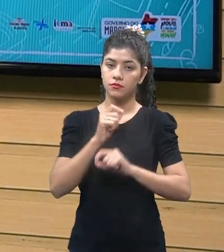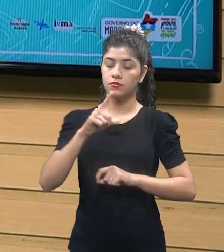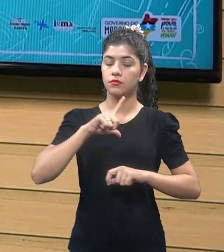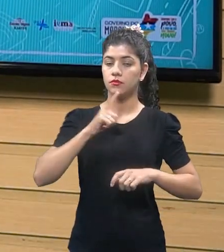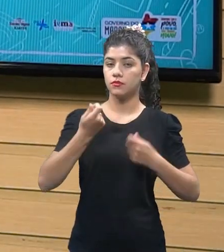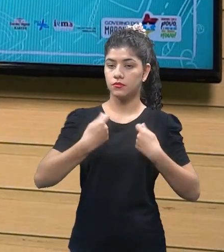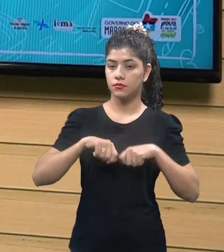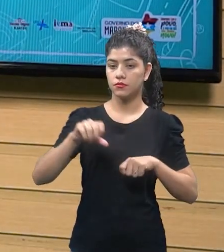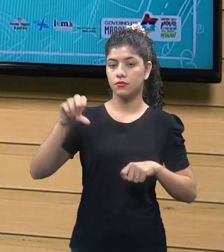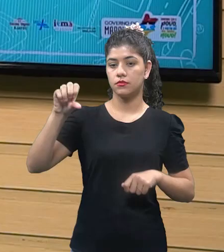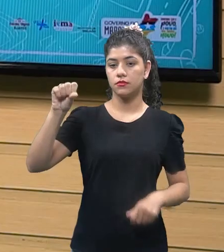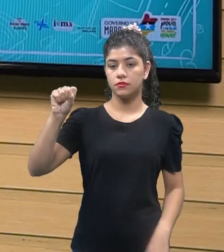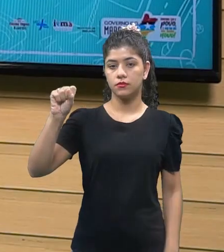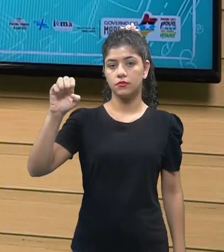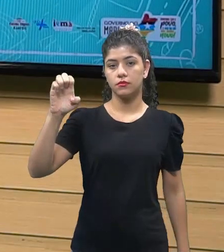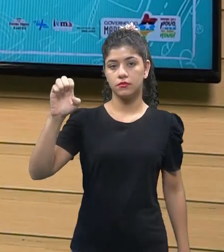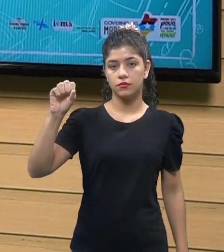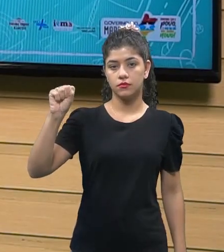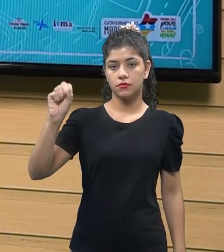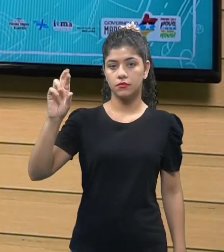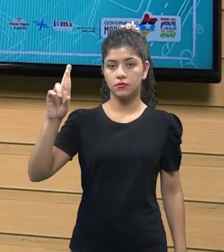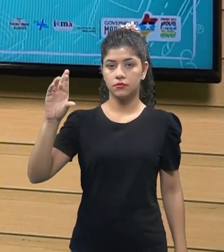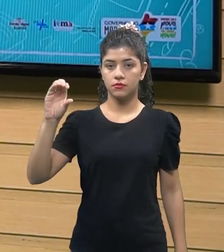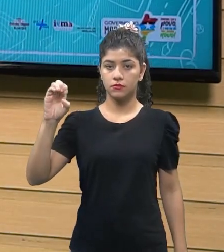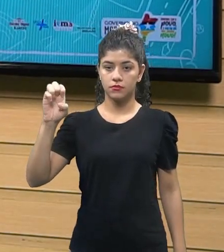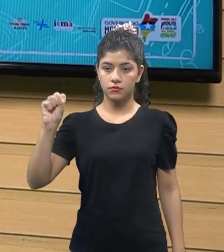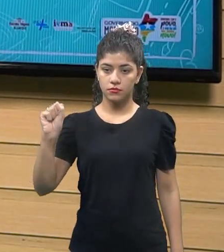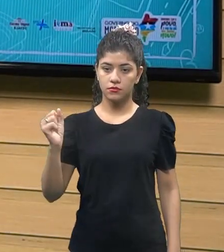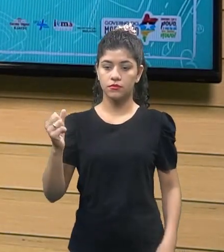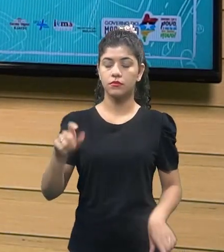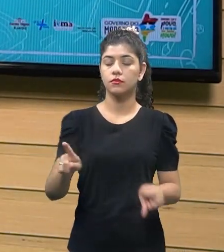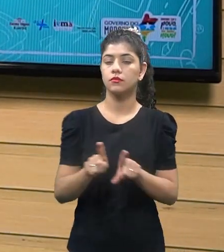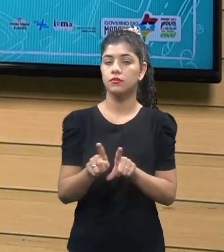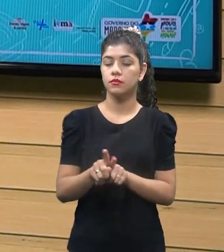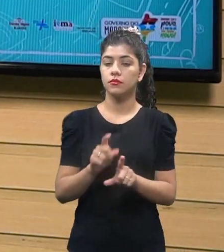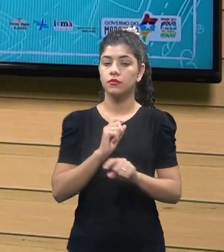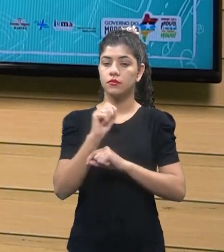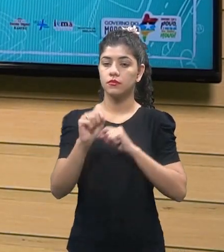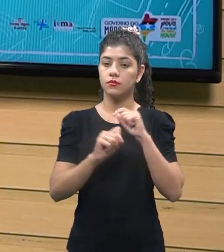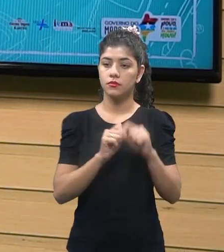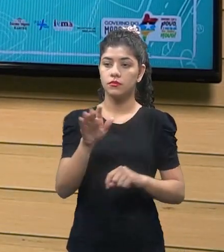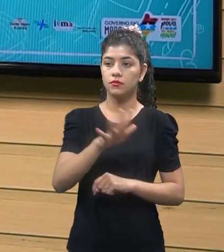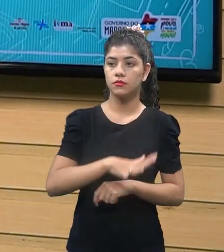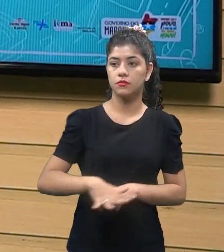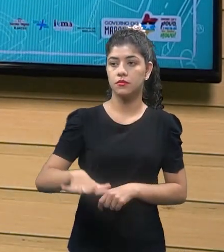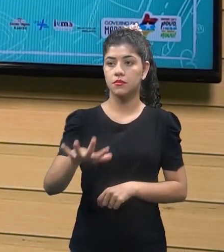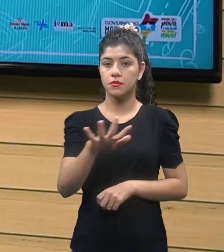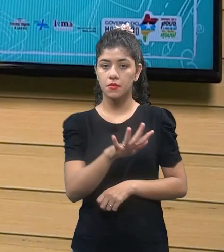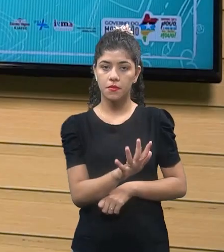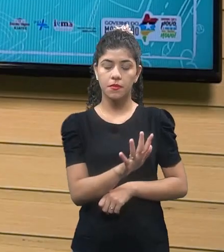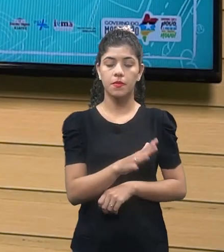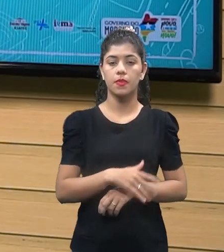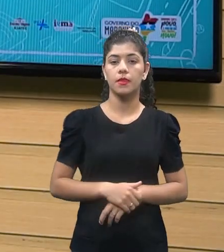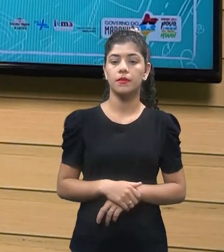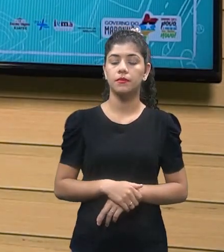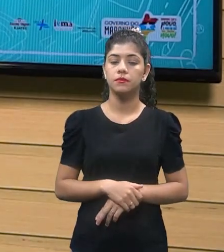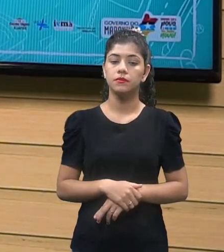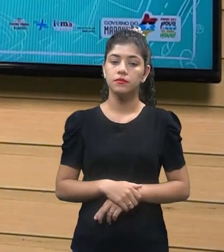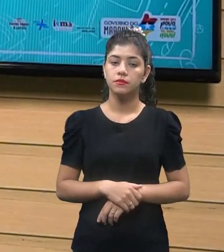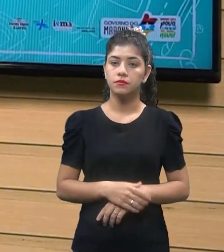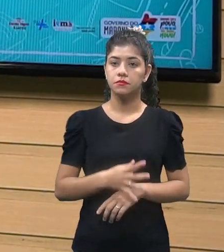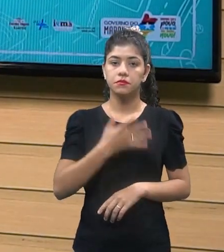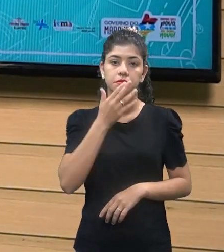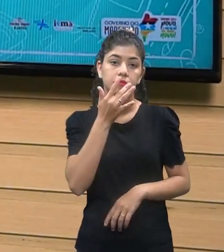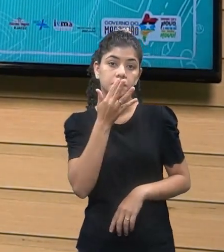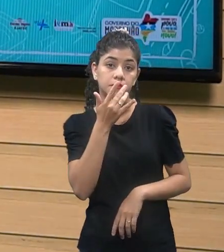sensores que vão identificar um ambiente, temperatura, cores,